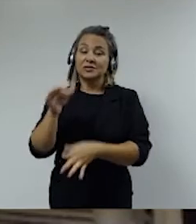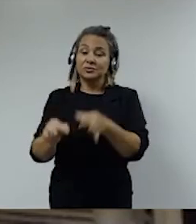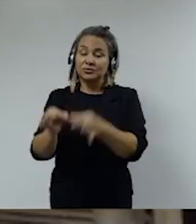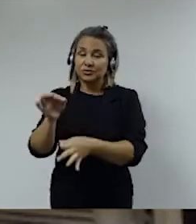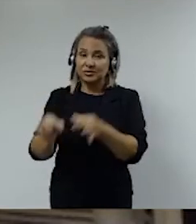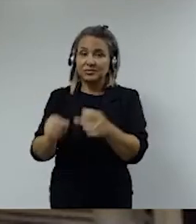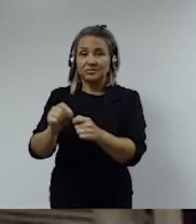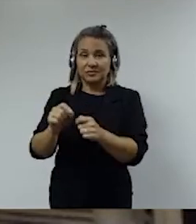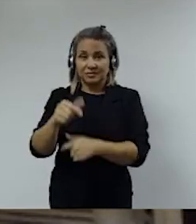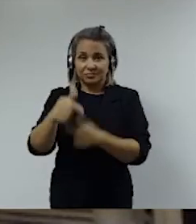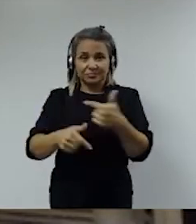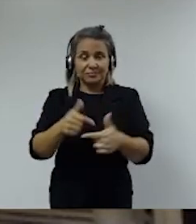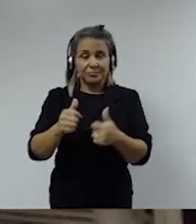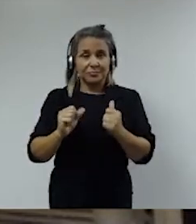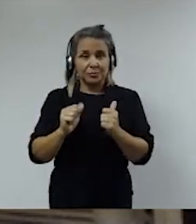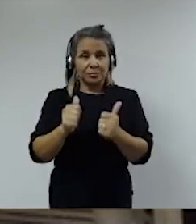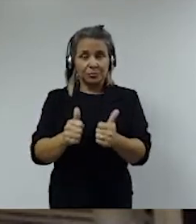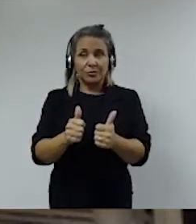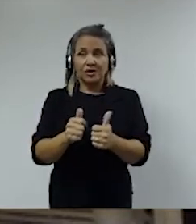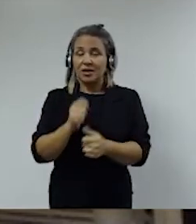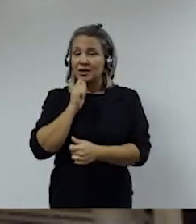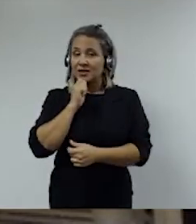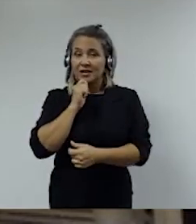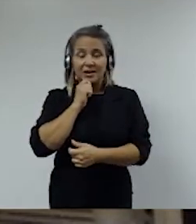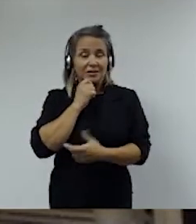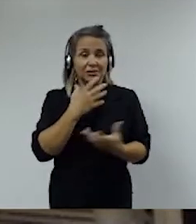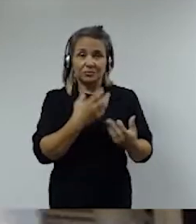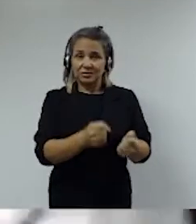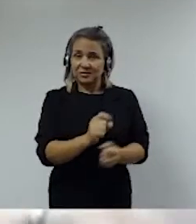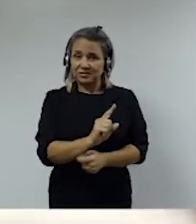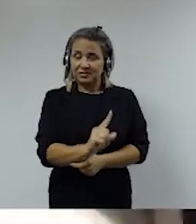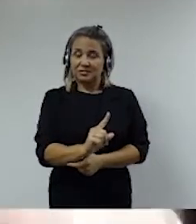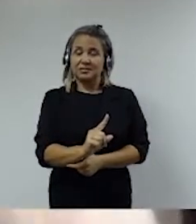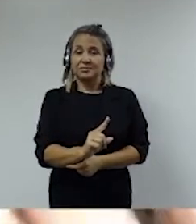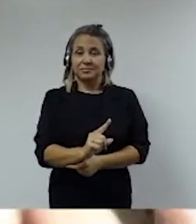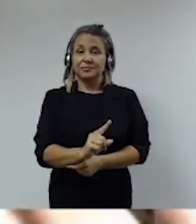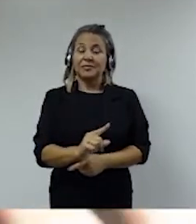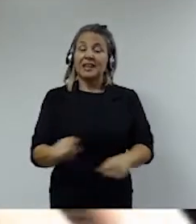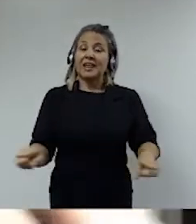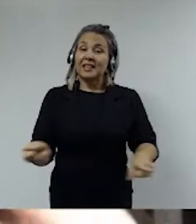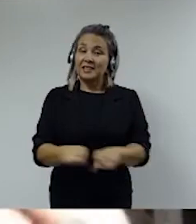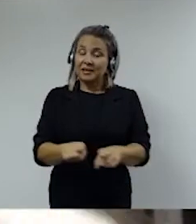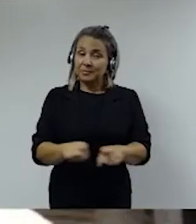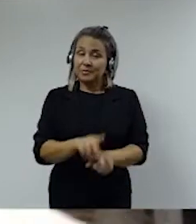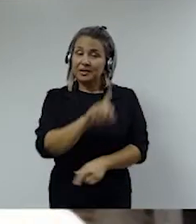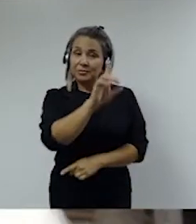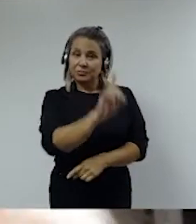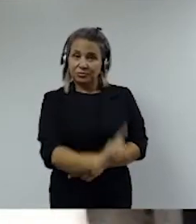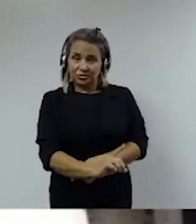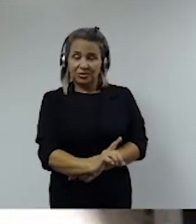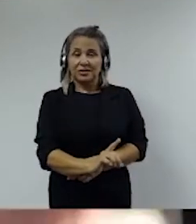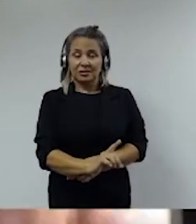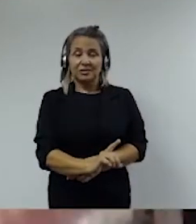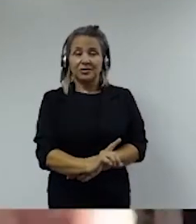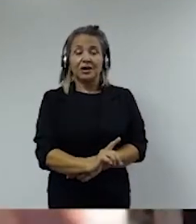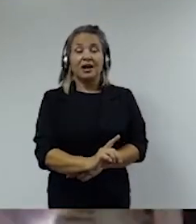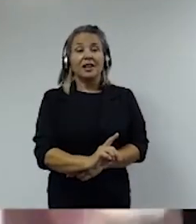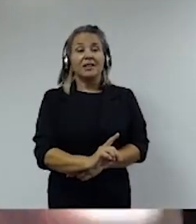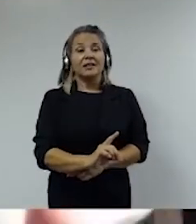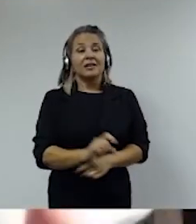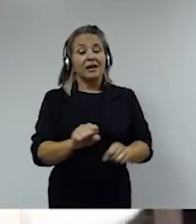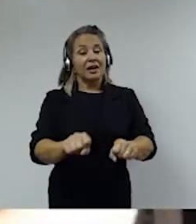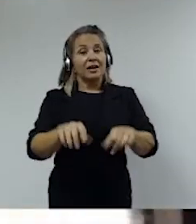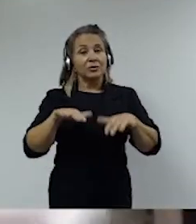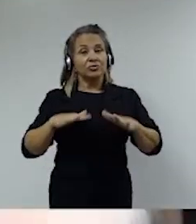direito infraconstitucional, ainda não considera que também o direito à audiência de custódia aconteça quando se